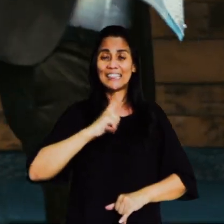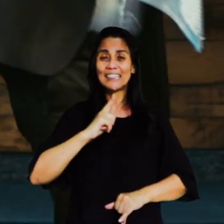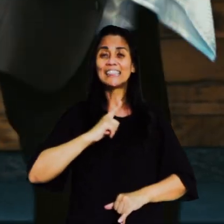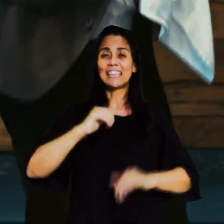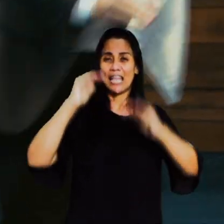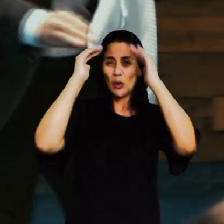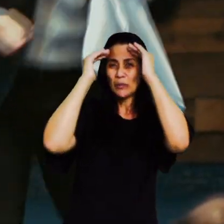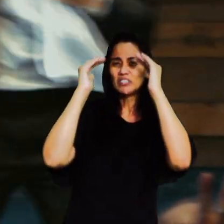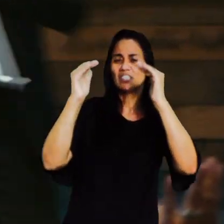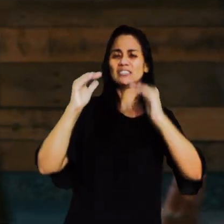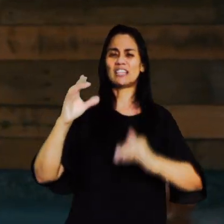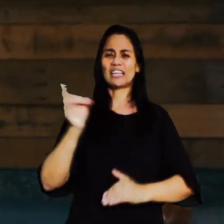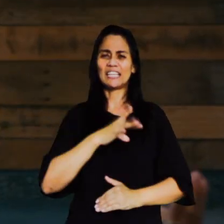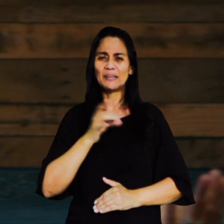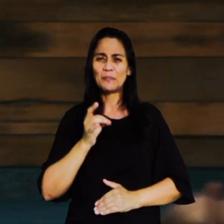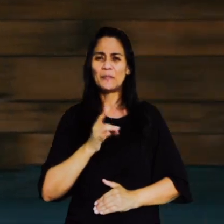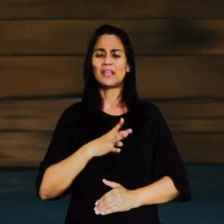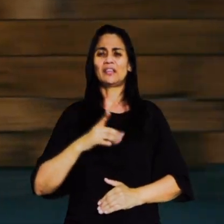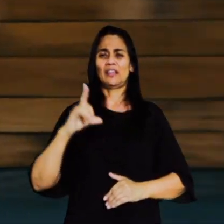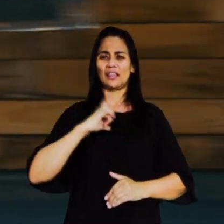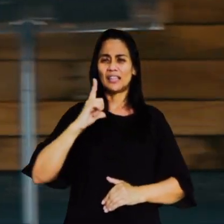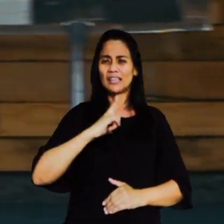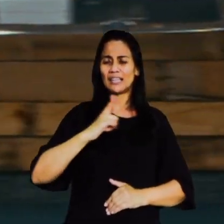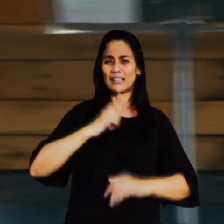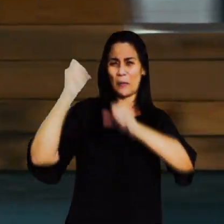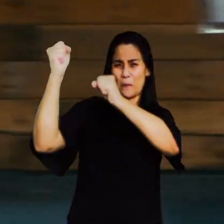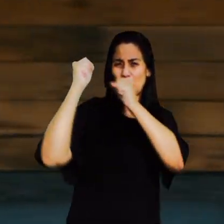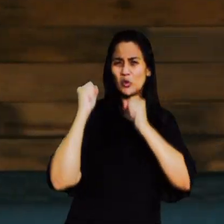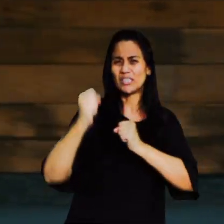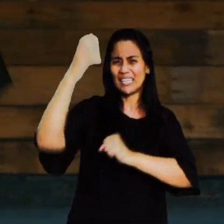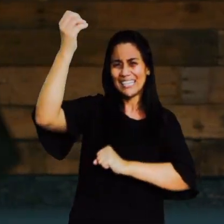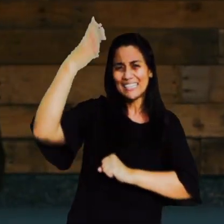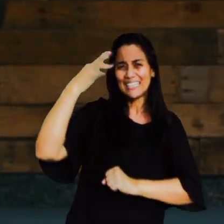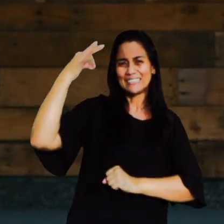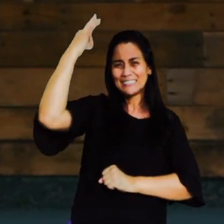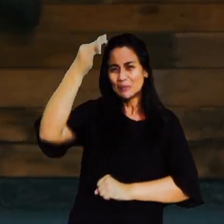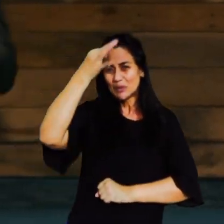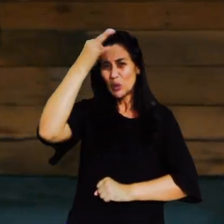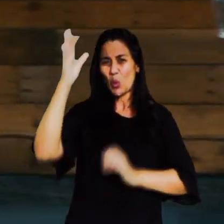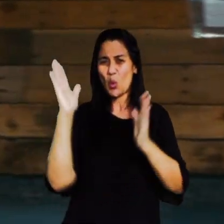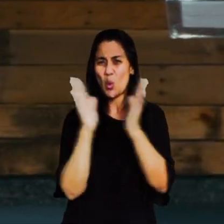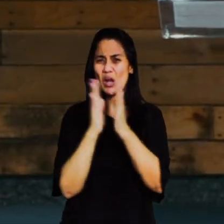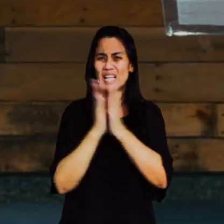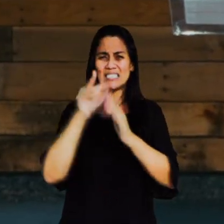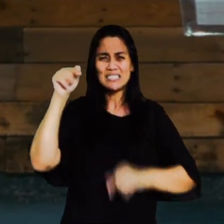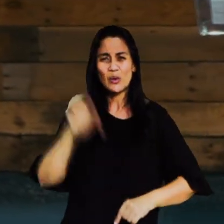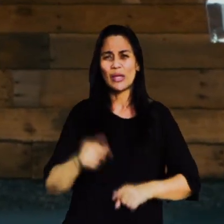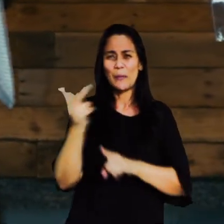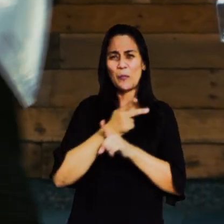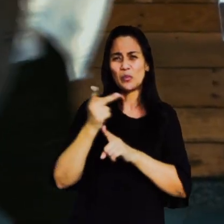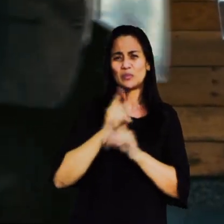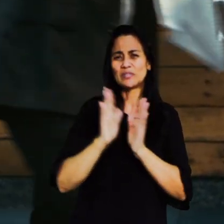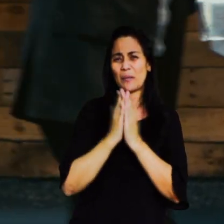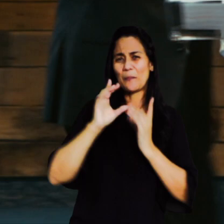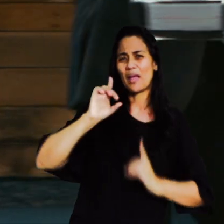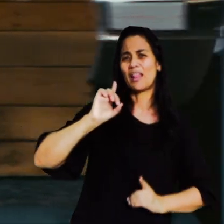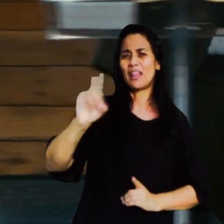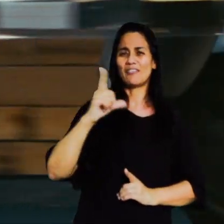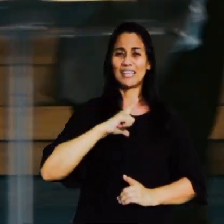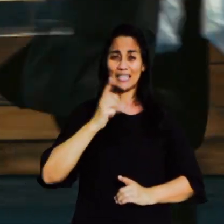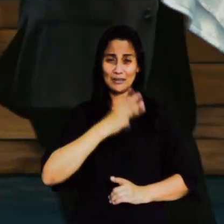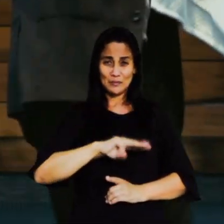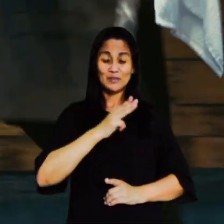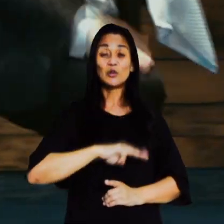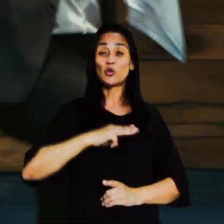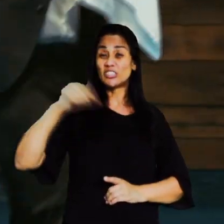aqui tem Espírito Santo, aqui tem poder, aqui tem graça, aqui tem oração, aqui tem busca, aqui tem palavra, aqui tem misericórdia, aqui